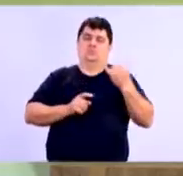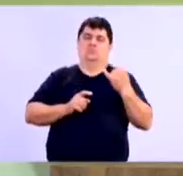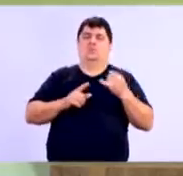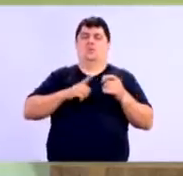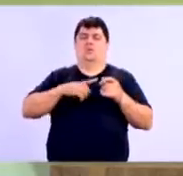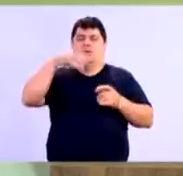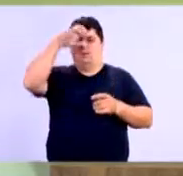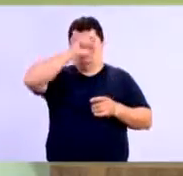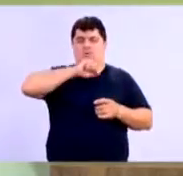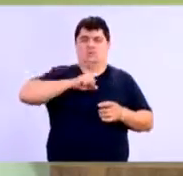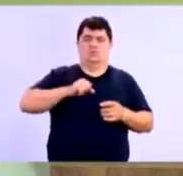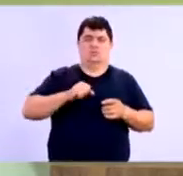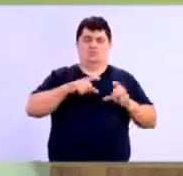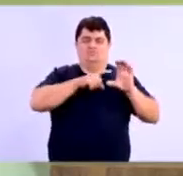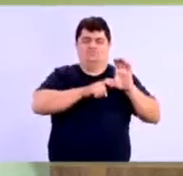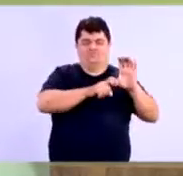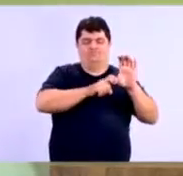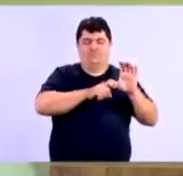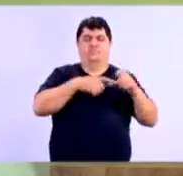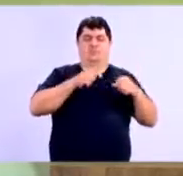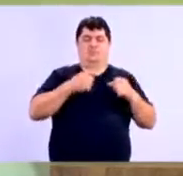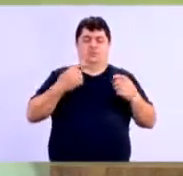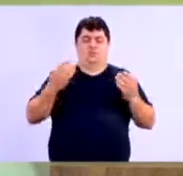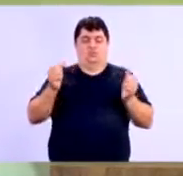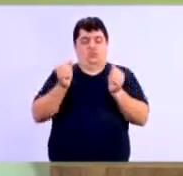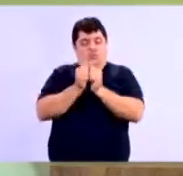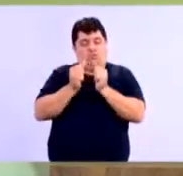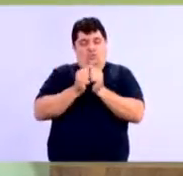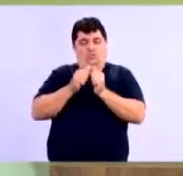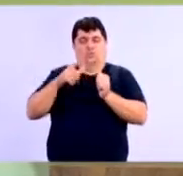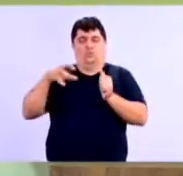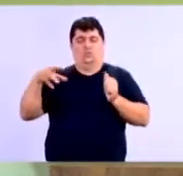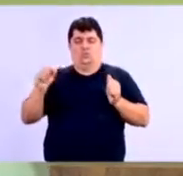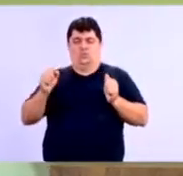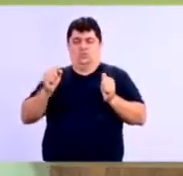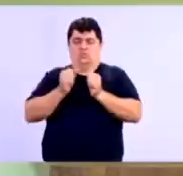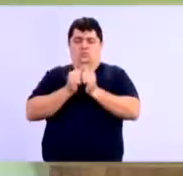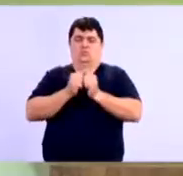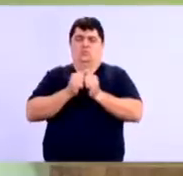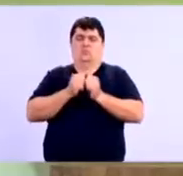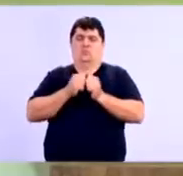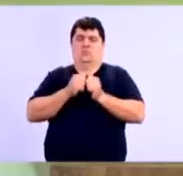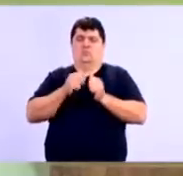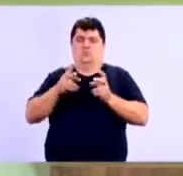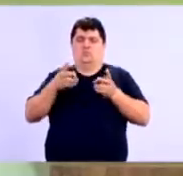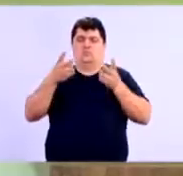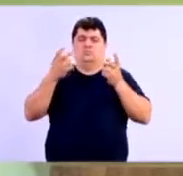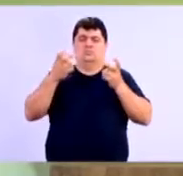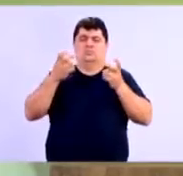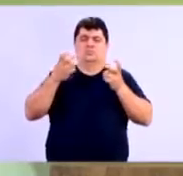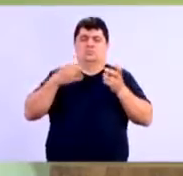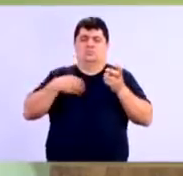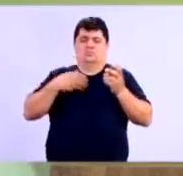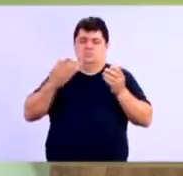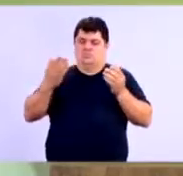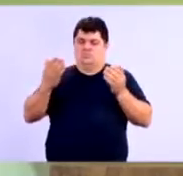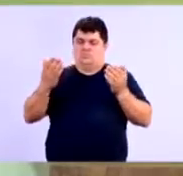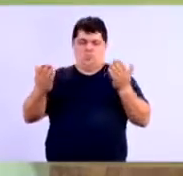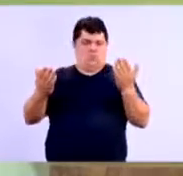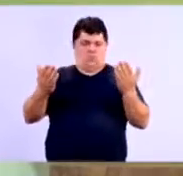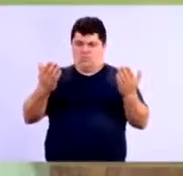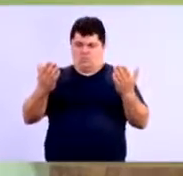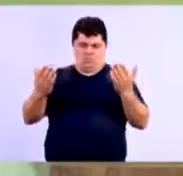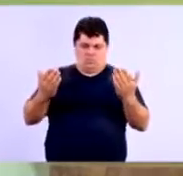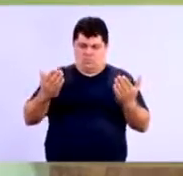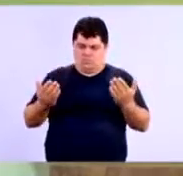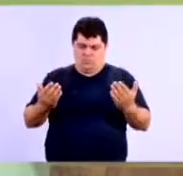Aprendemos o índice de endividamento, então vamos analisar junto com o índice de endividamento. Então você vai perceber que quando você vai confrontando cada índice